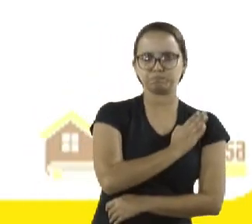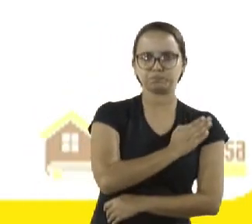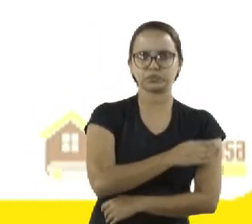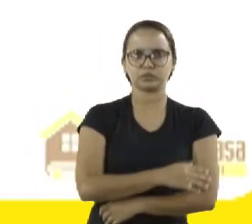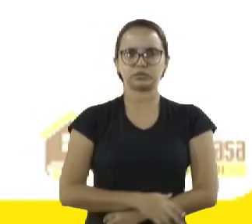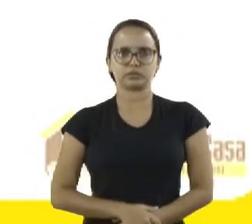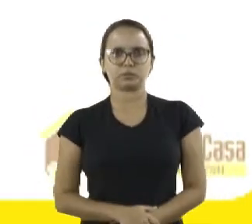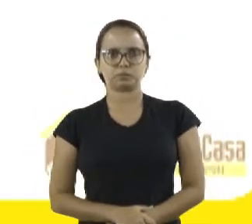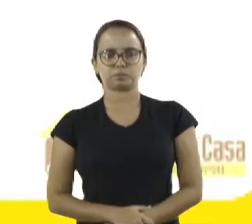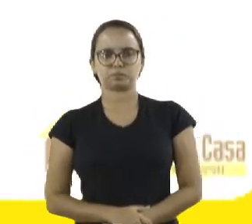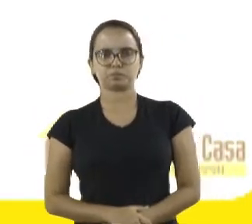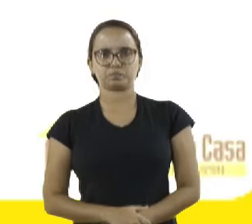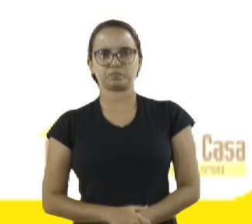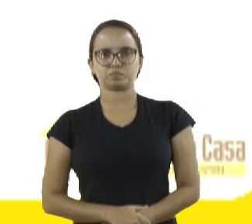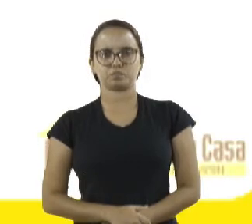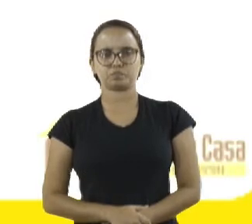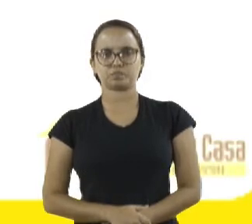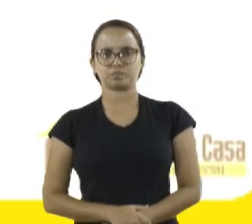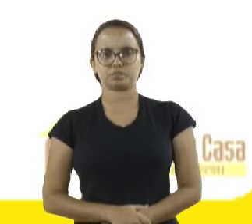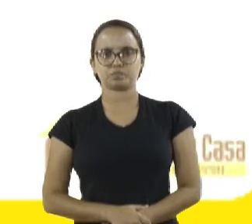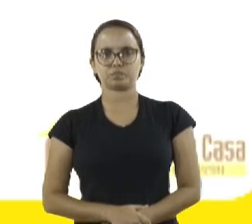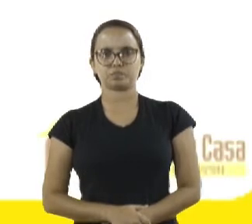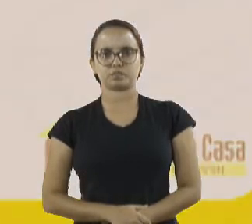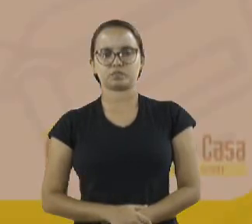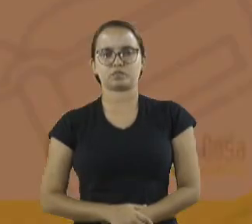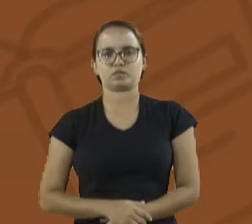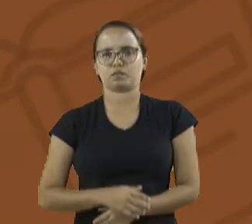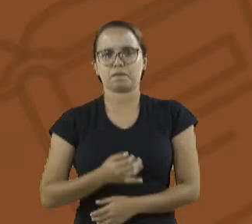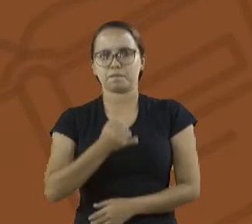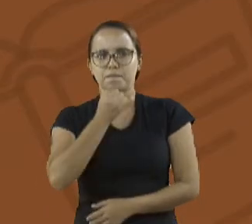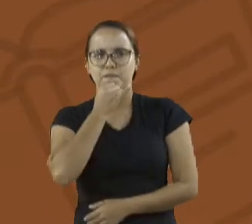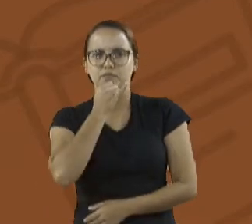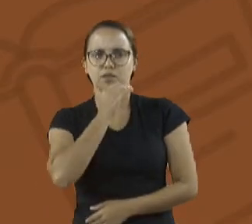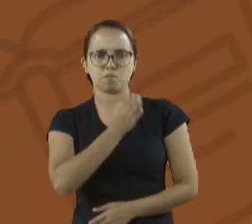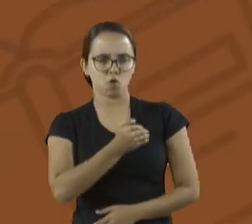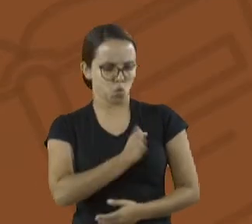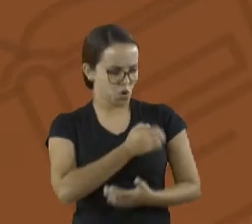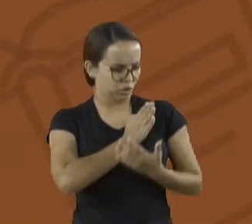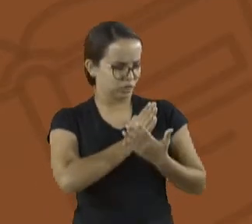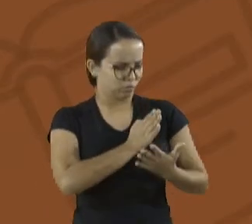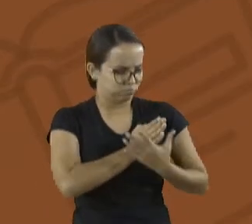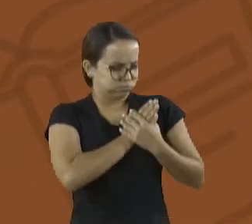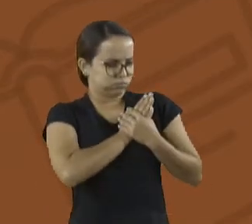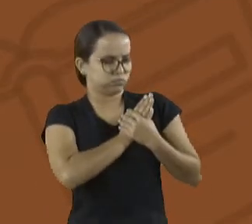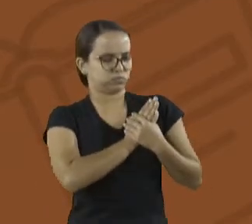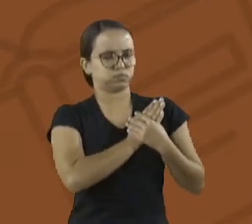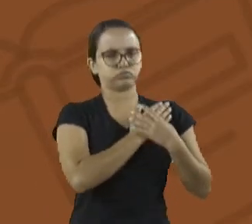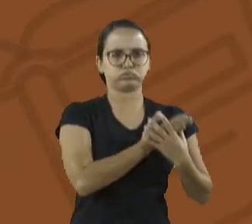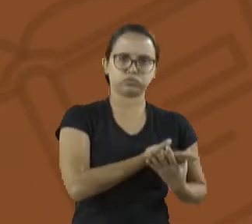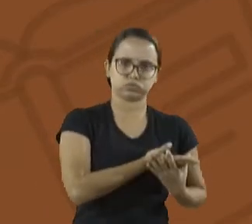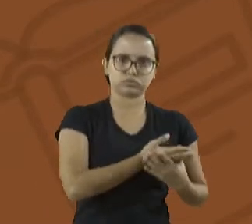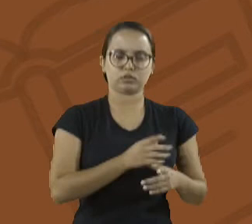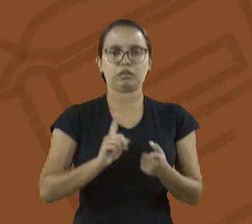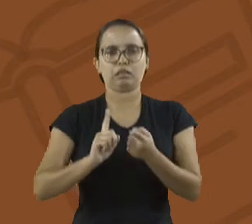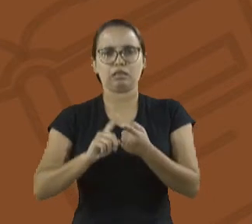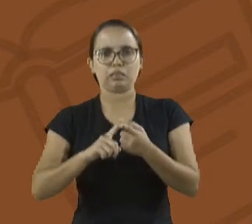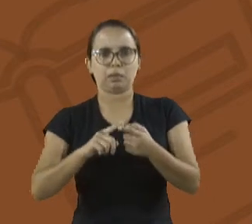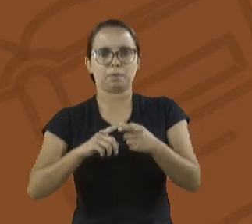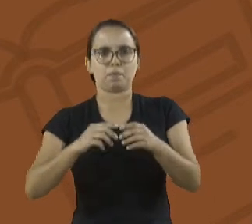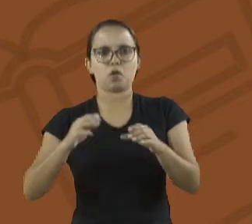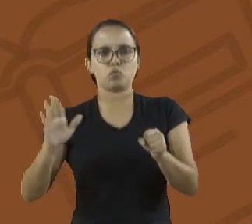dizer para vocês que são basicamente, né, um infarto do miocárdio, um AVC, né, uma